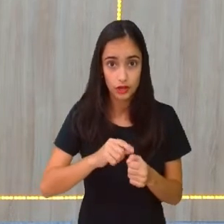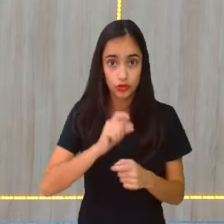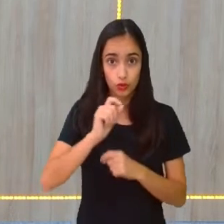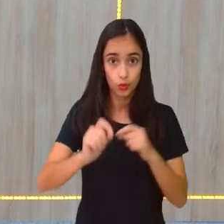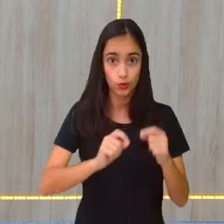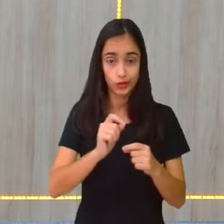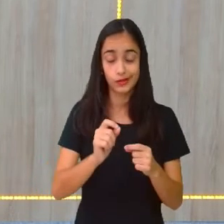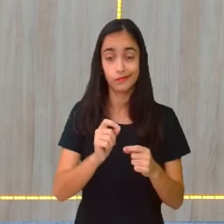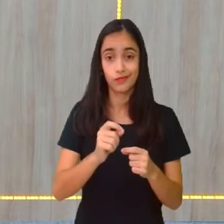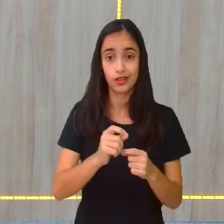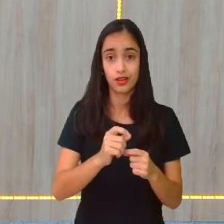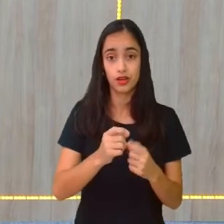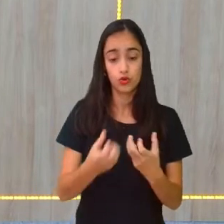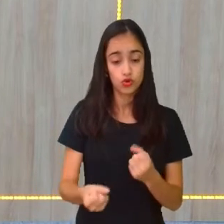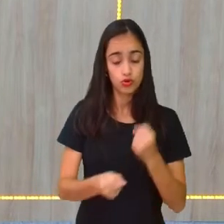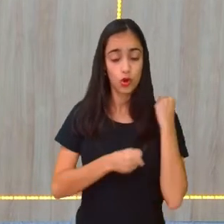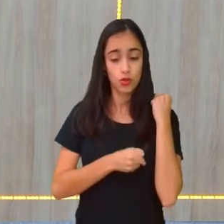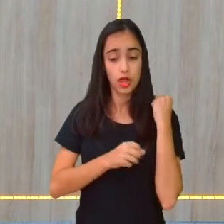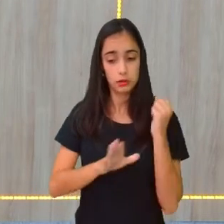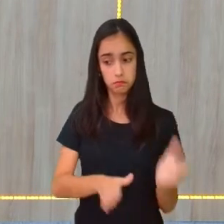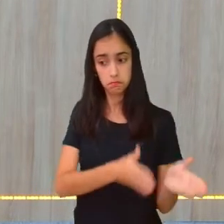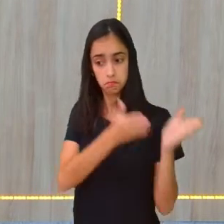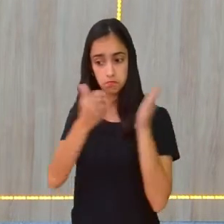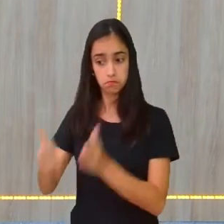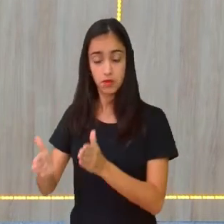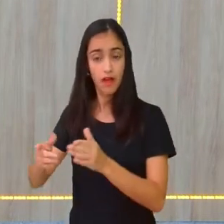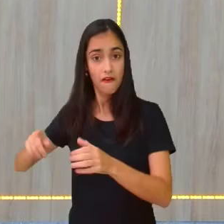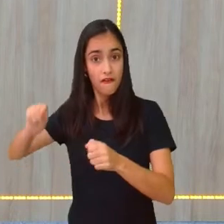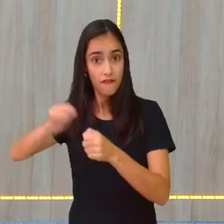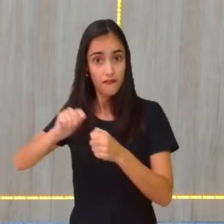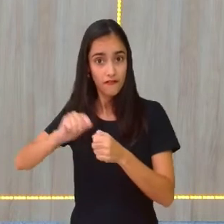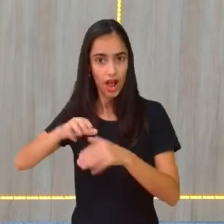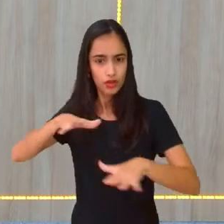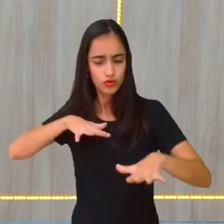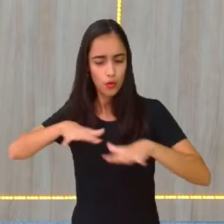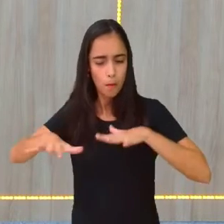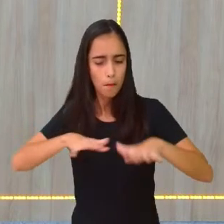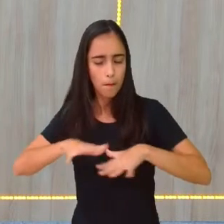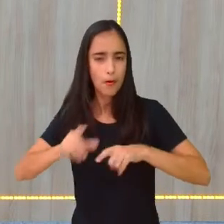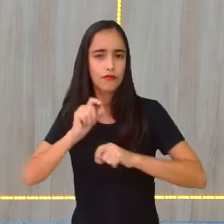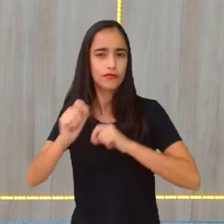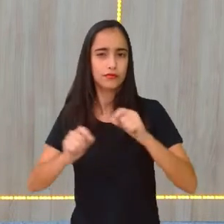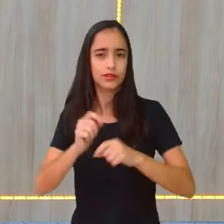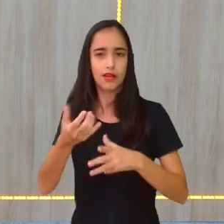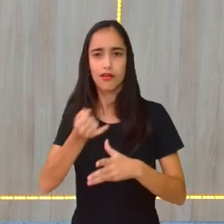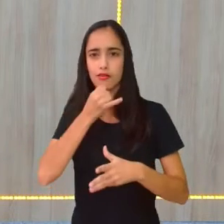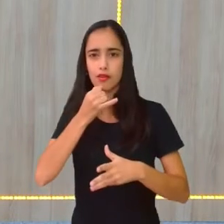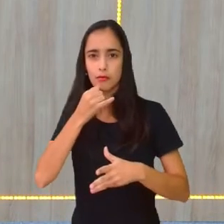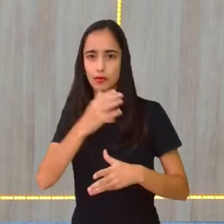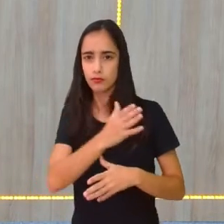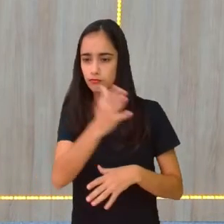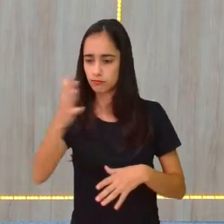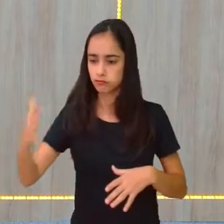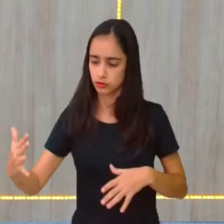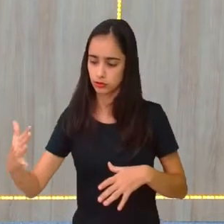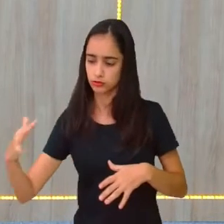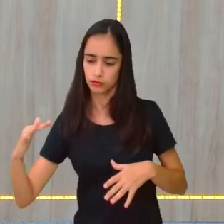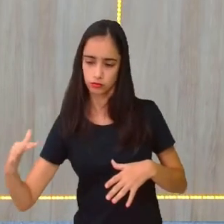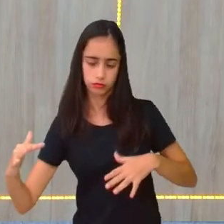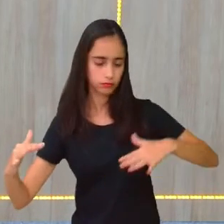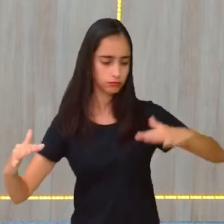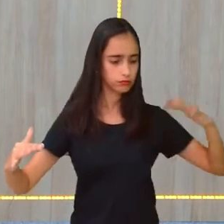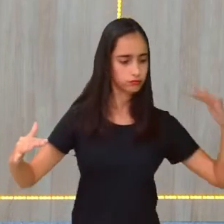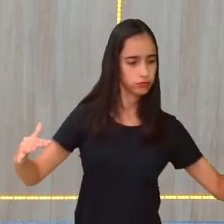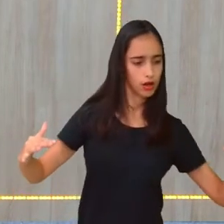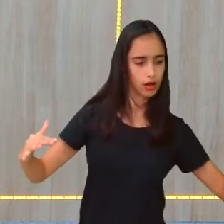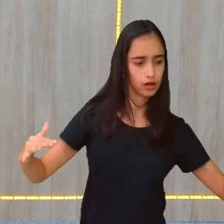eles façam aquele movimento do sanduíche, né? Soldado persa de um lado, por uma entrada, por outro, e os gregos